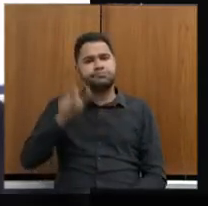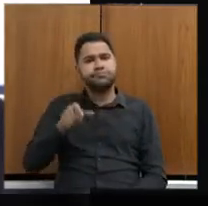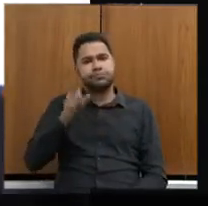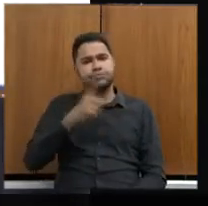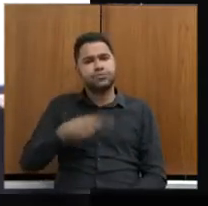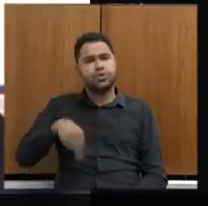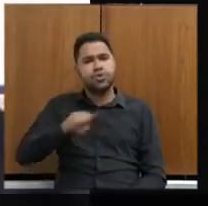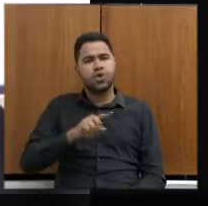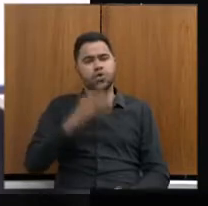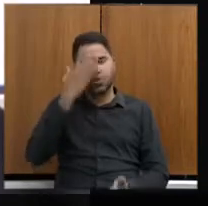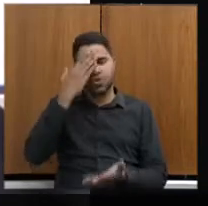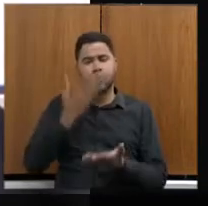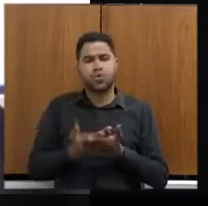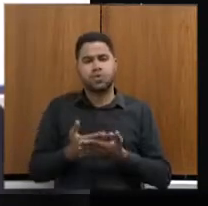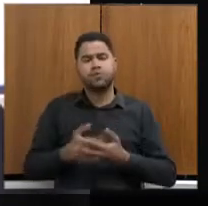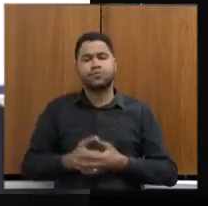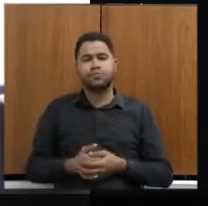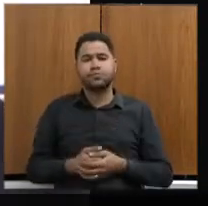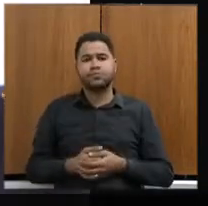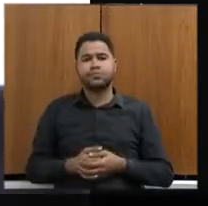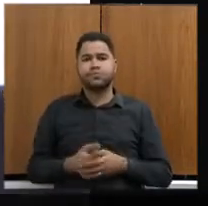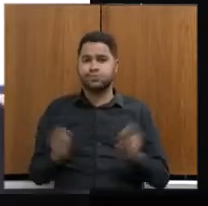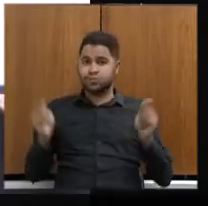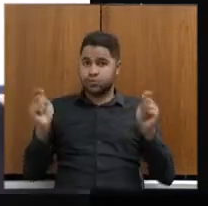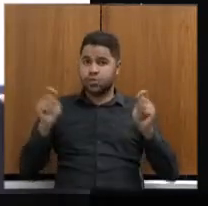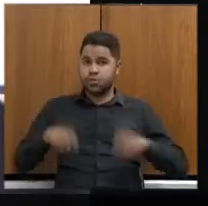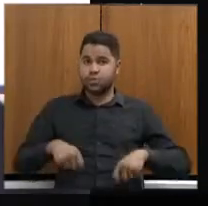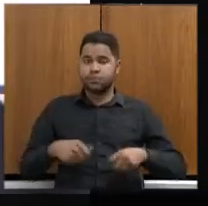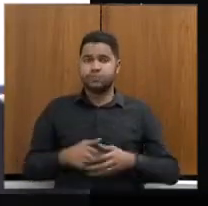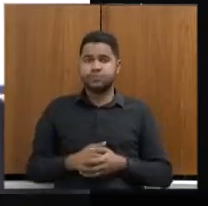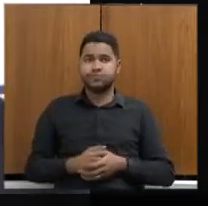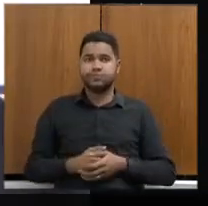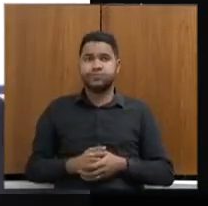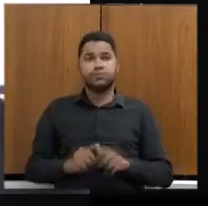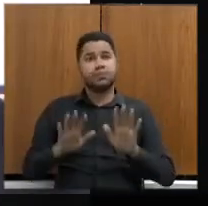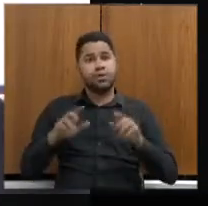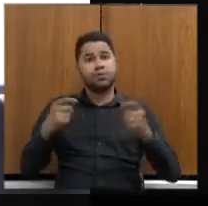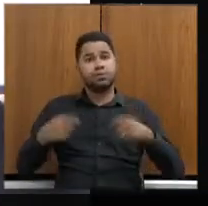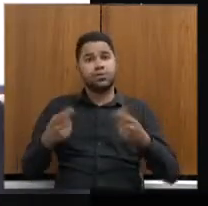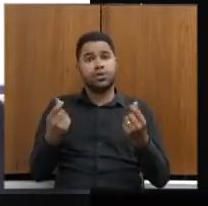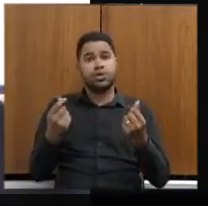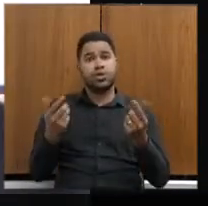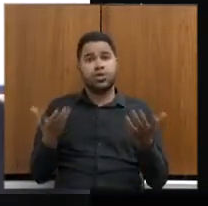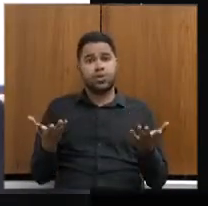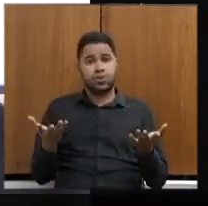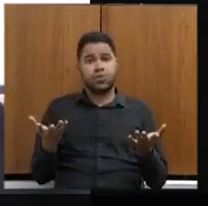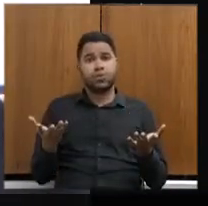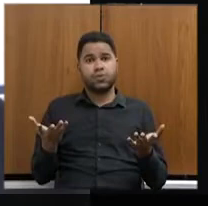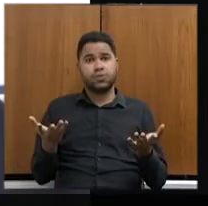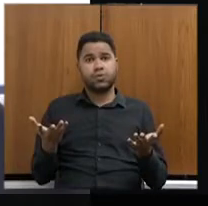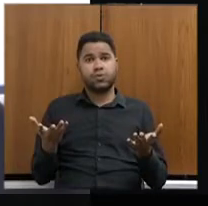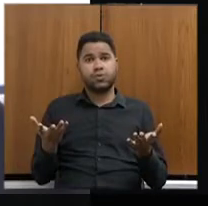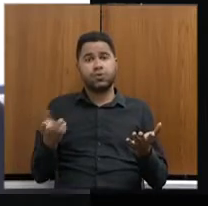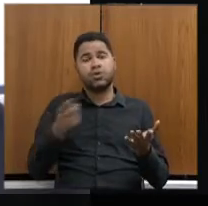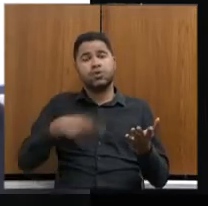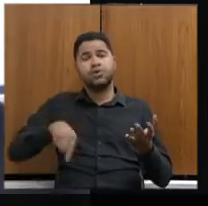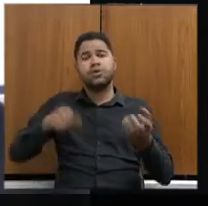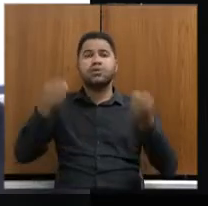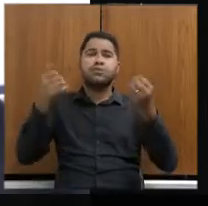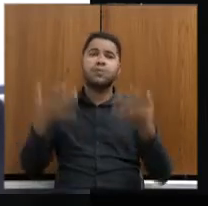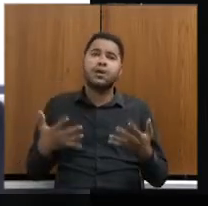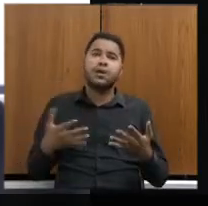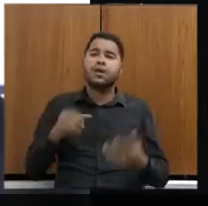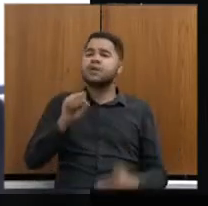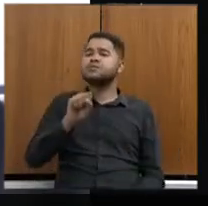que a gente tem a confiança dele competente mas precisa de dinheiro né ou a gente fala se a